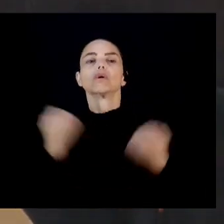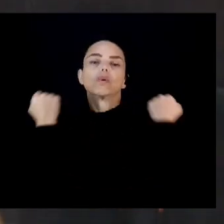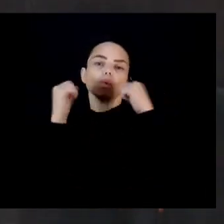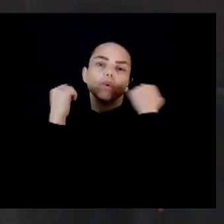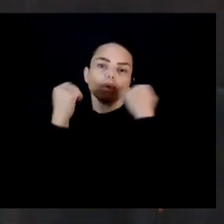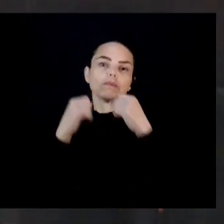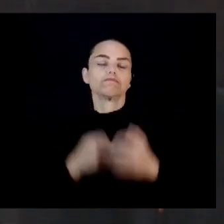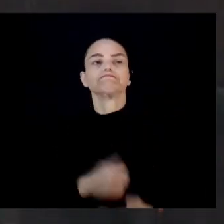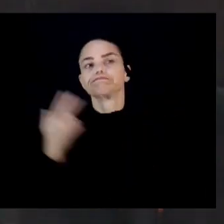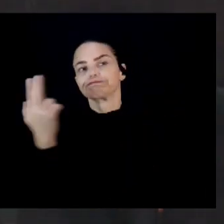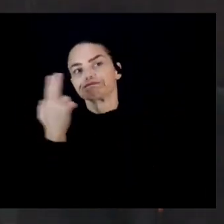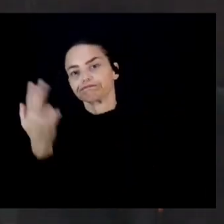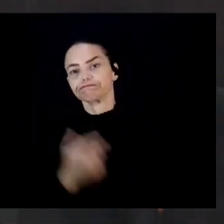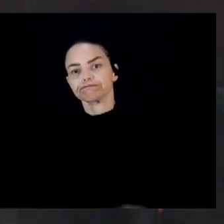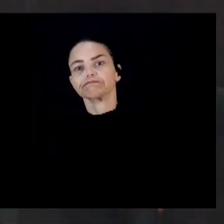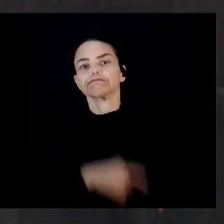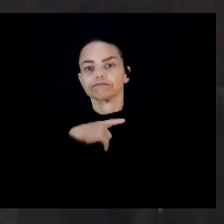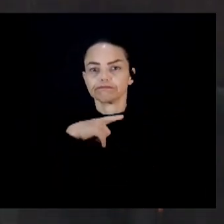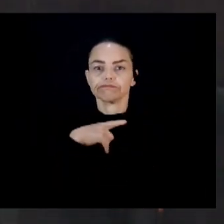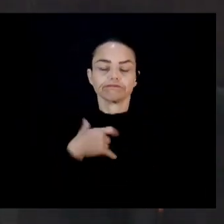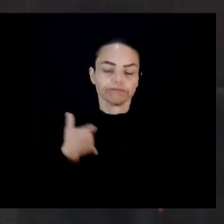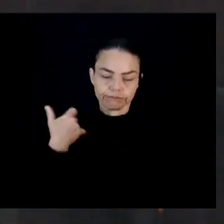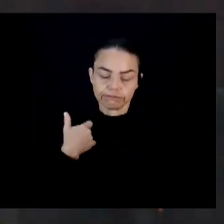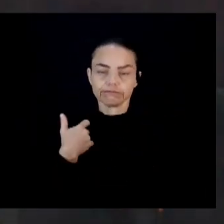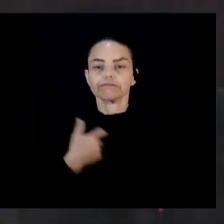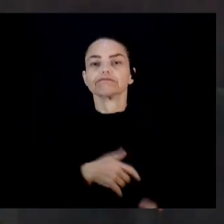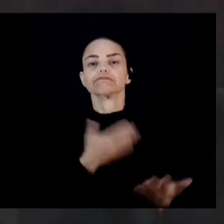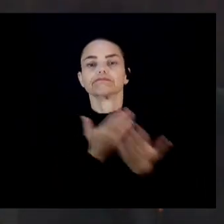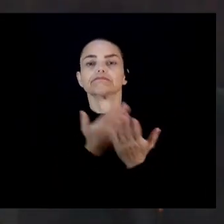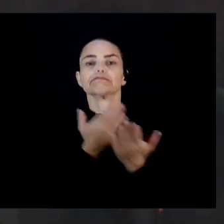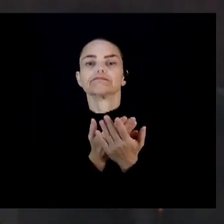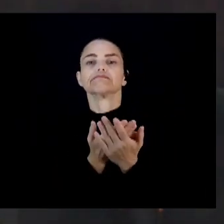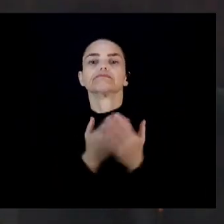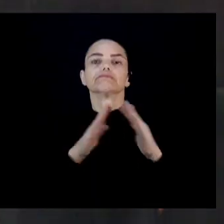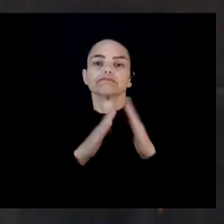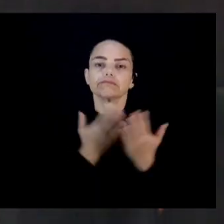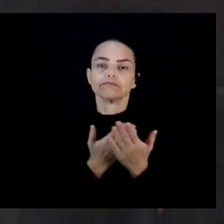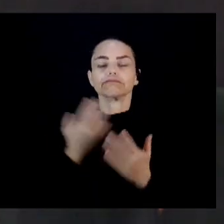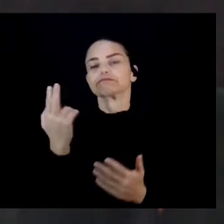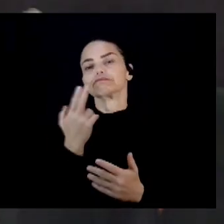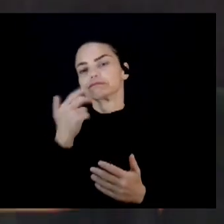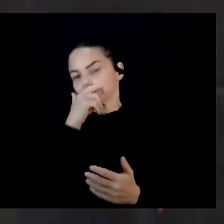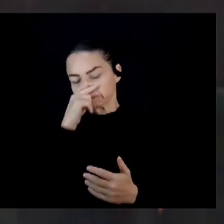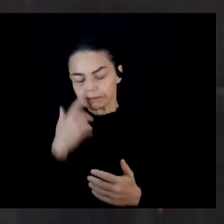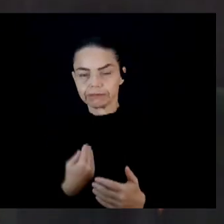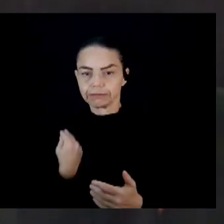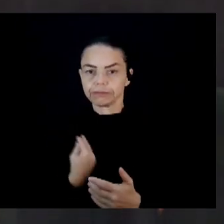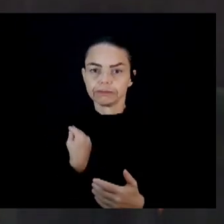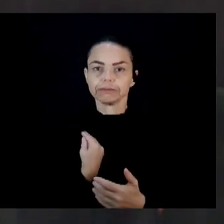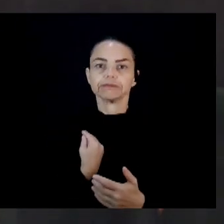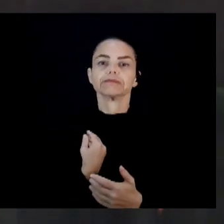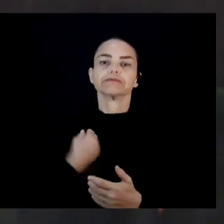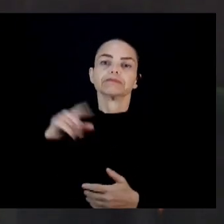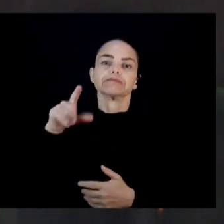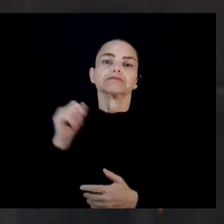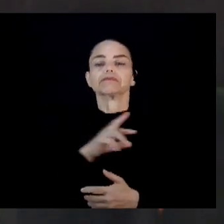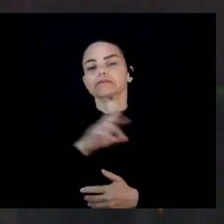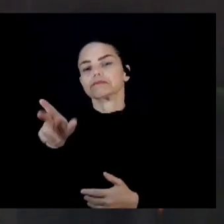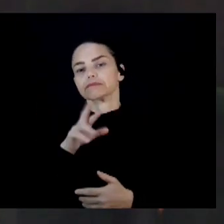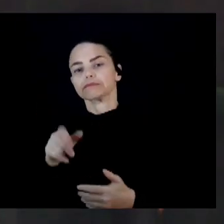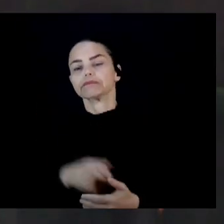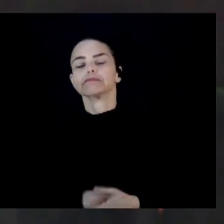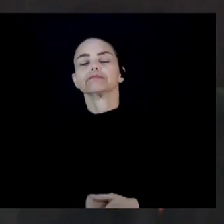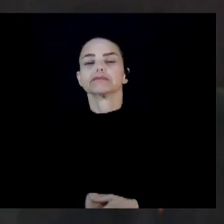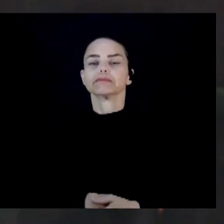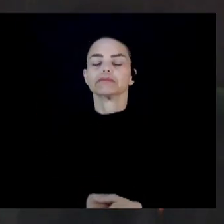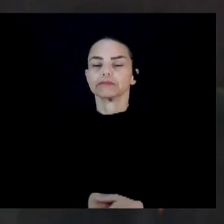eu comparar, ela tem a mesma idade que eu, a gente estudou na mesma escola, tal, mas não adianta eu comparar a minha vida com a dela. Isso foram escolhas diferentes. Ali, né? Então, acho